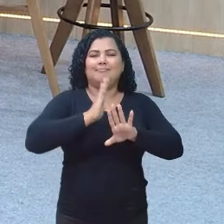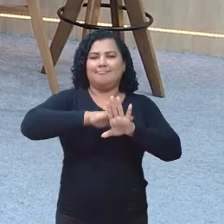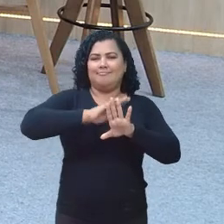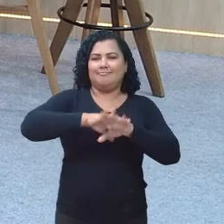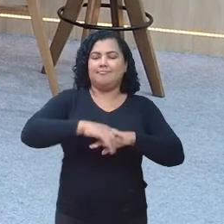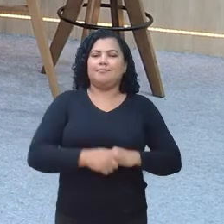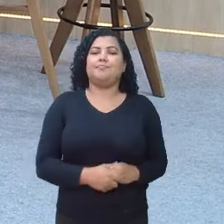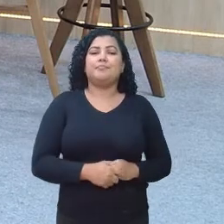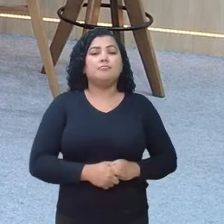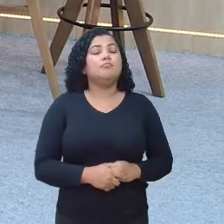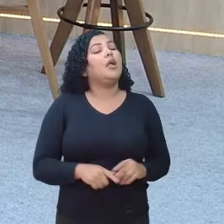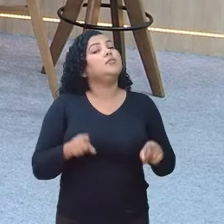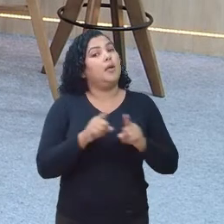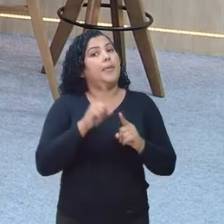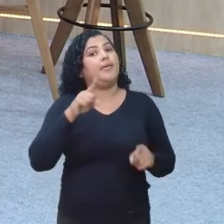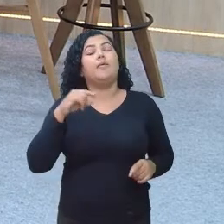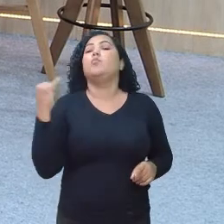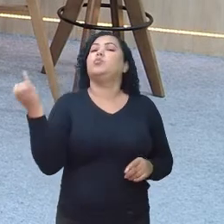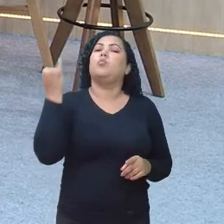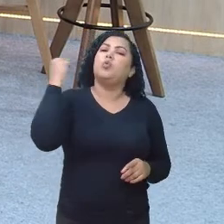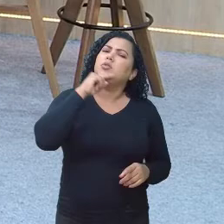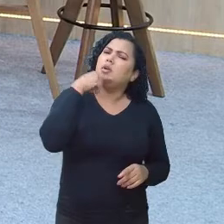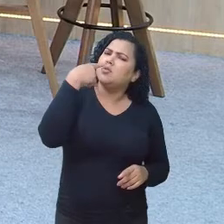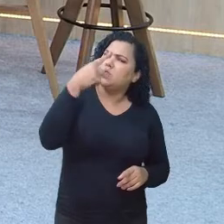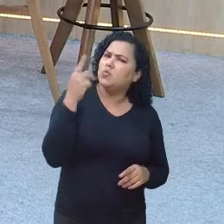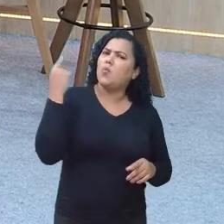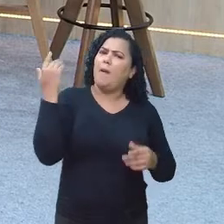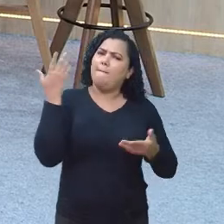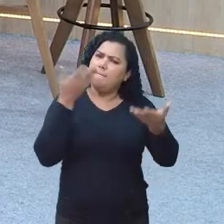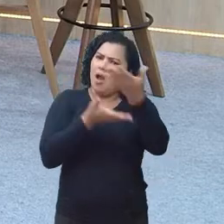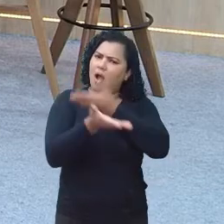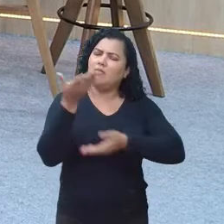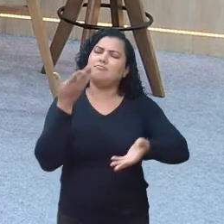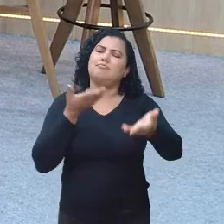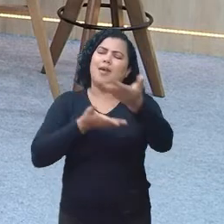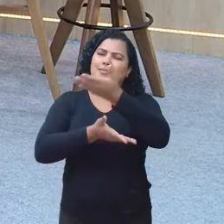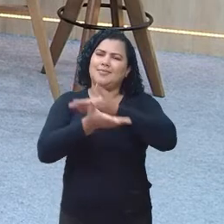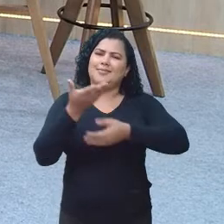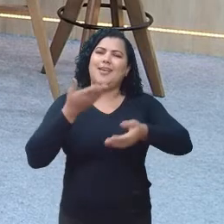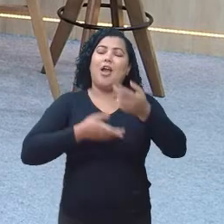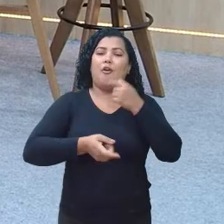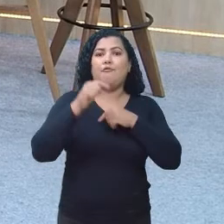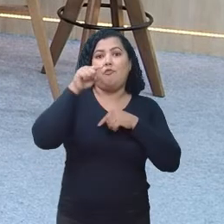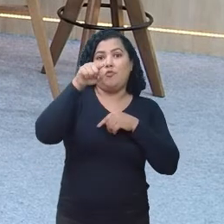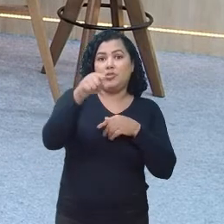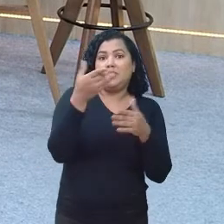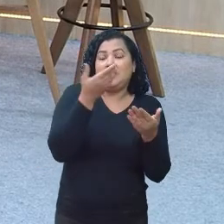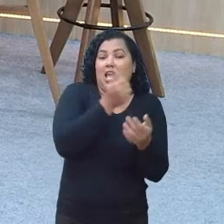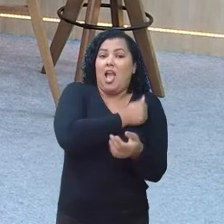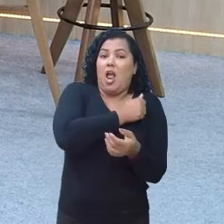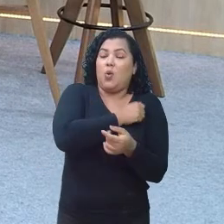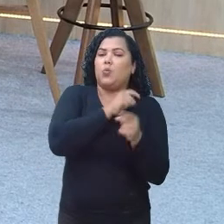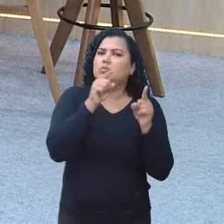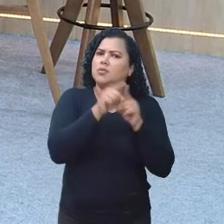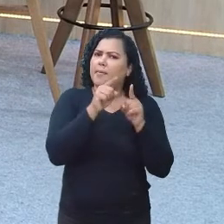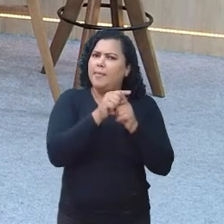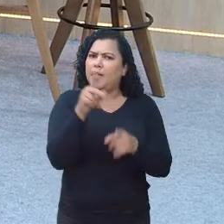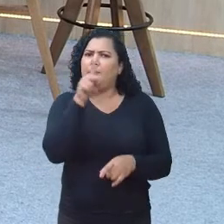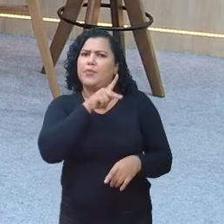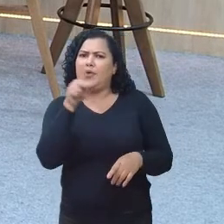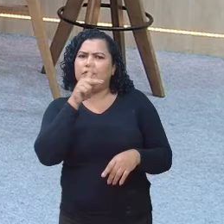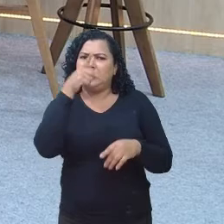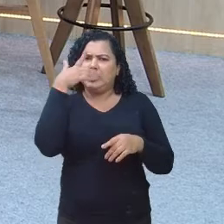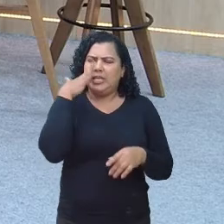mas que é muito importante a sua participação, a sua interação, tanto você estudante, quanto você colega professor,